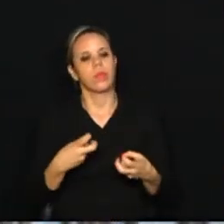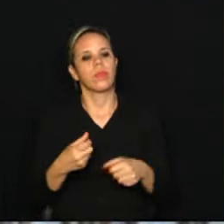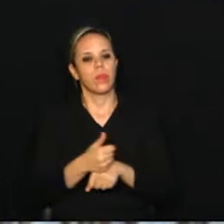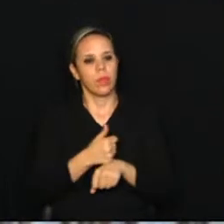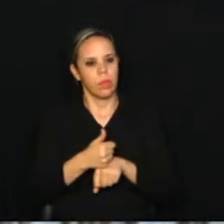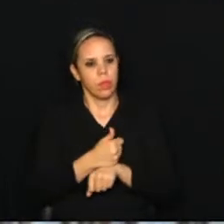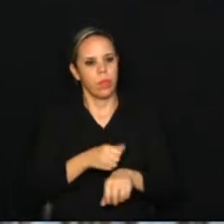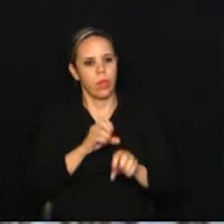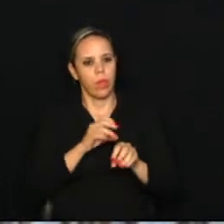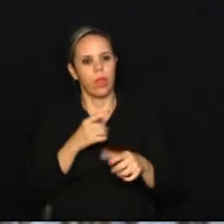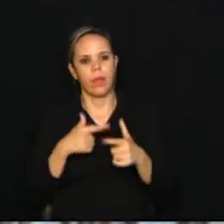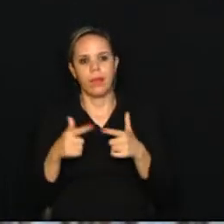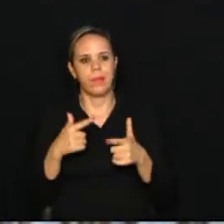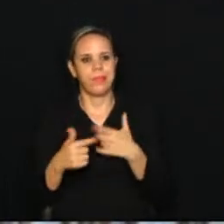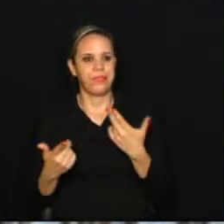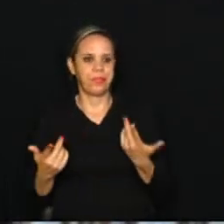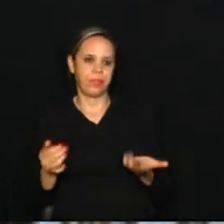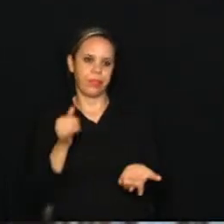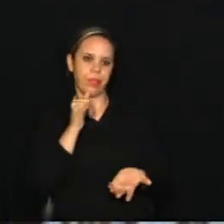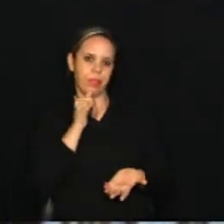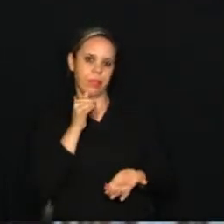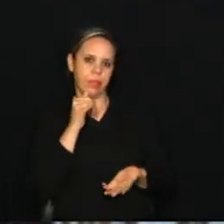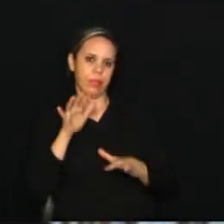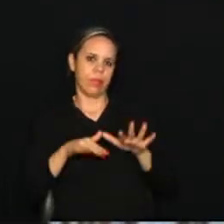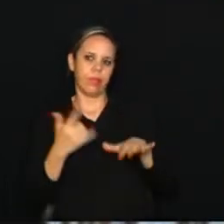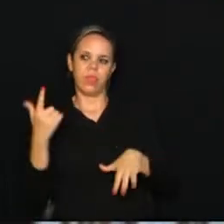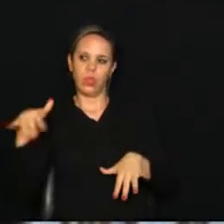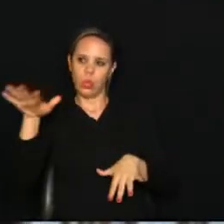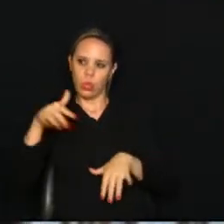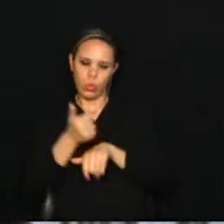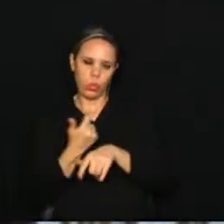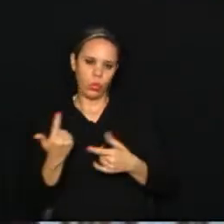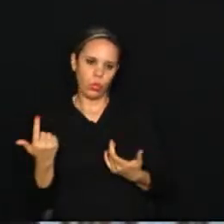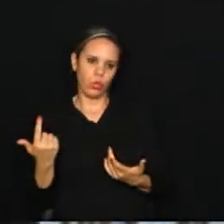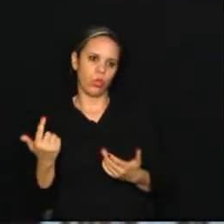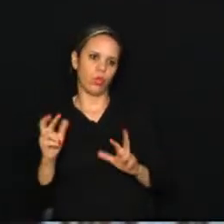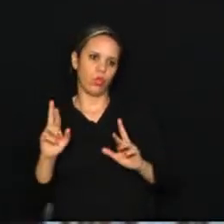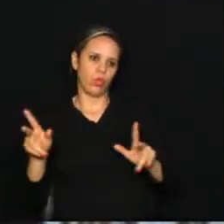uma situação, como em muitas outras áreas, uma situação